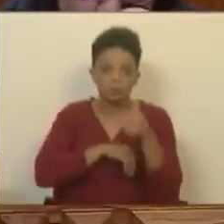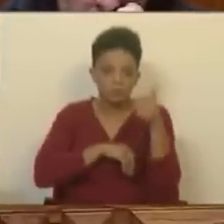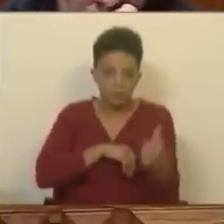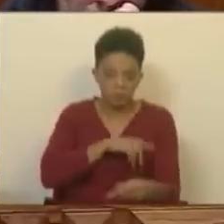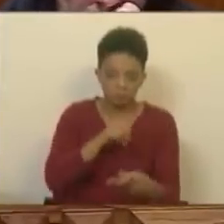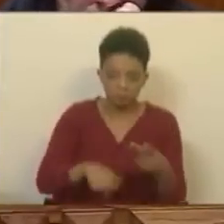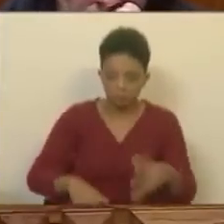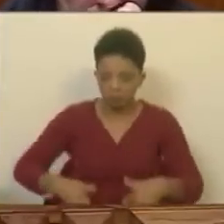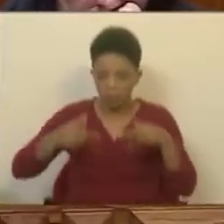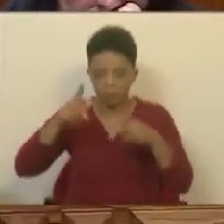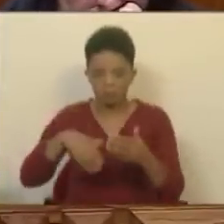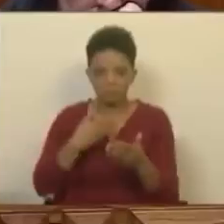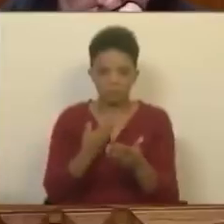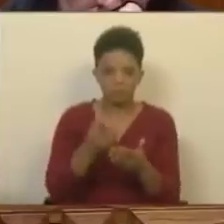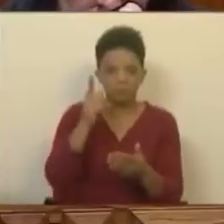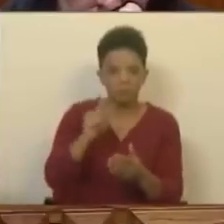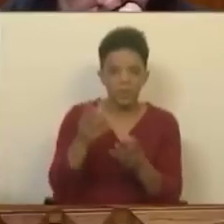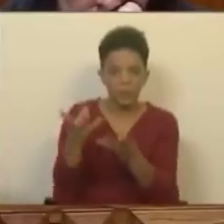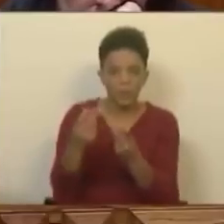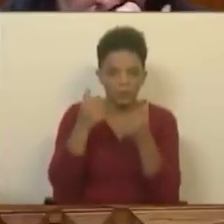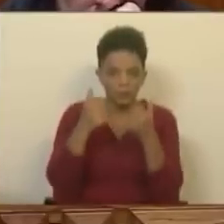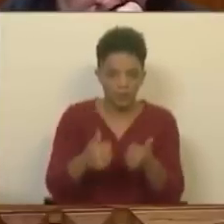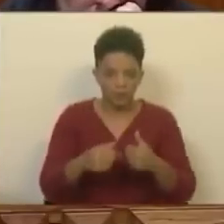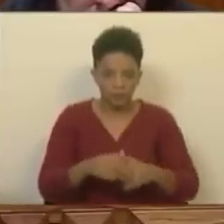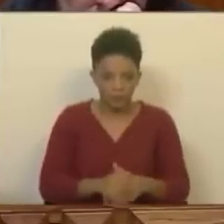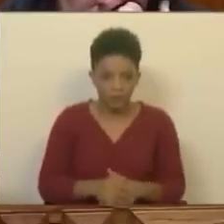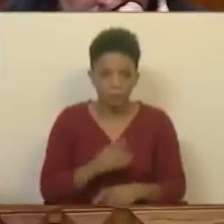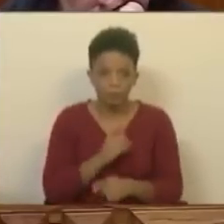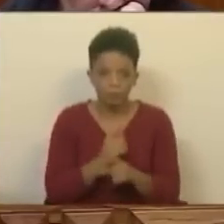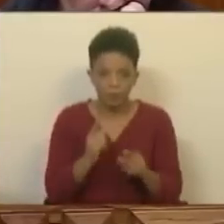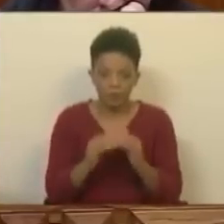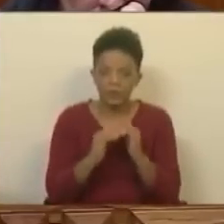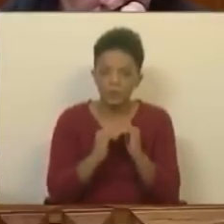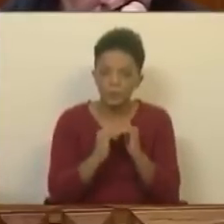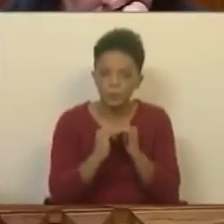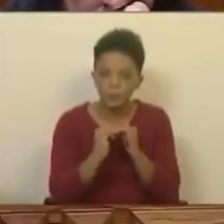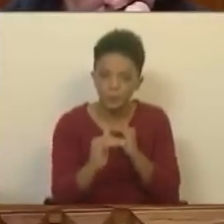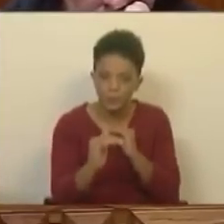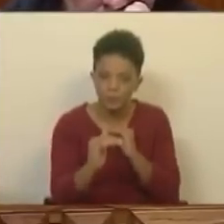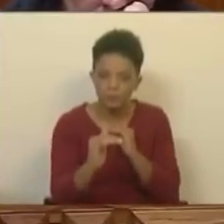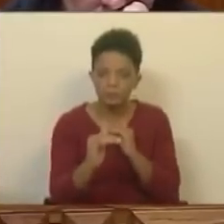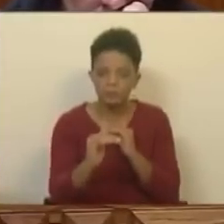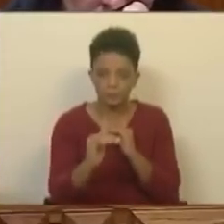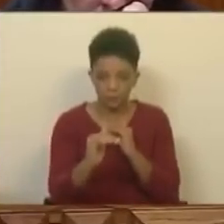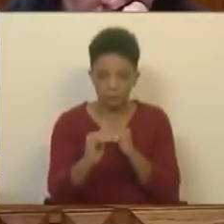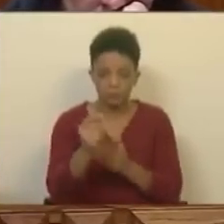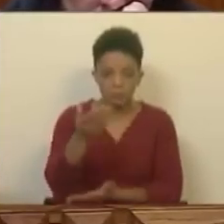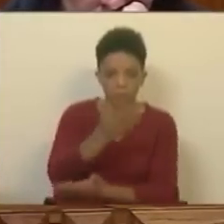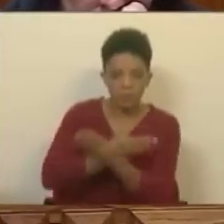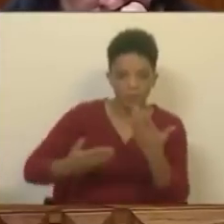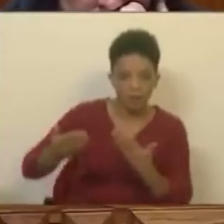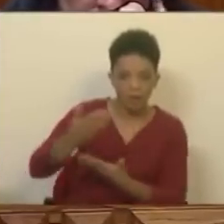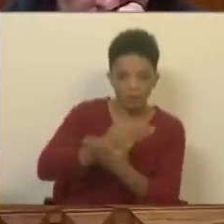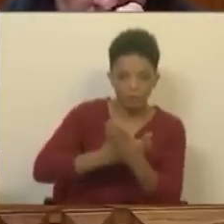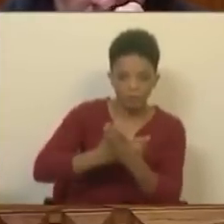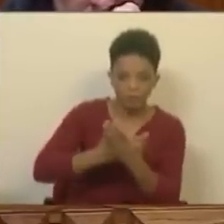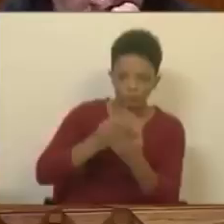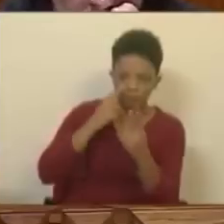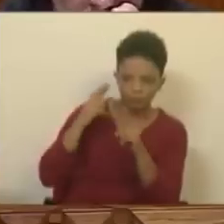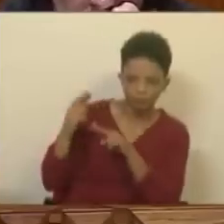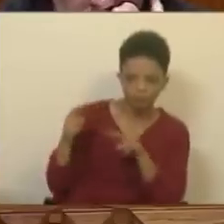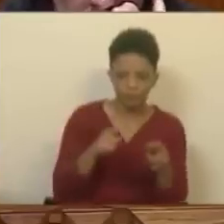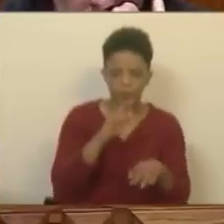tem permitir o crescimento tem permitidas quantas certas porque essas estabilidade que os mercados vêm na nossa dívida